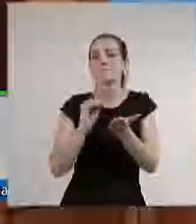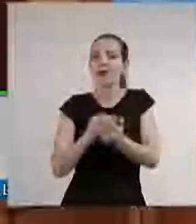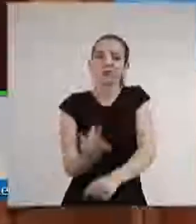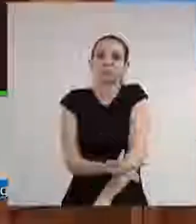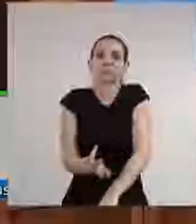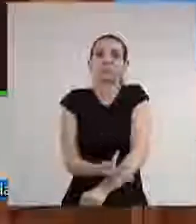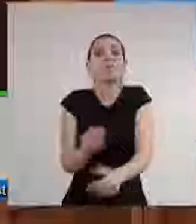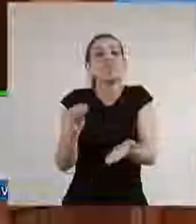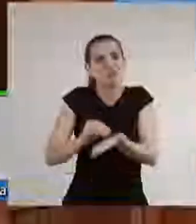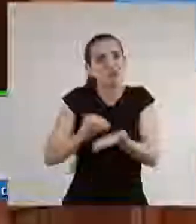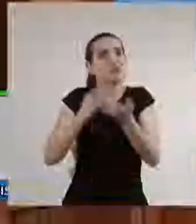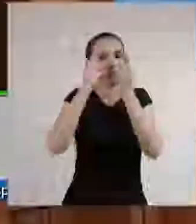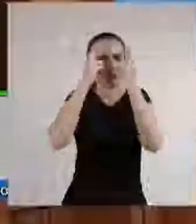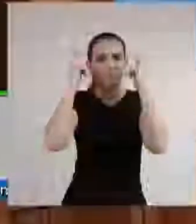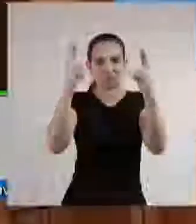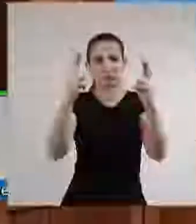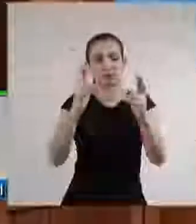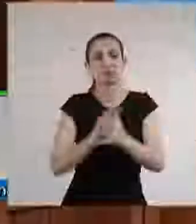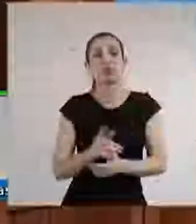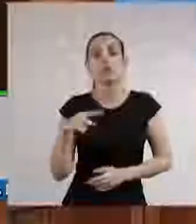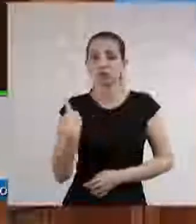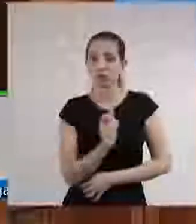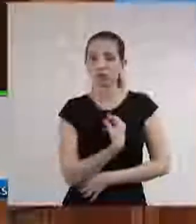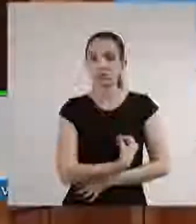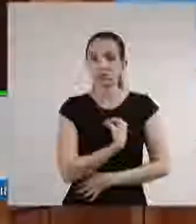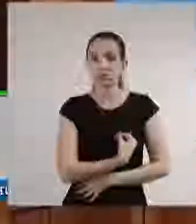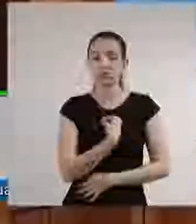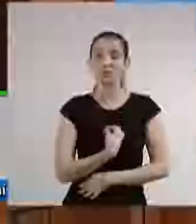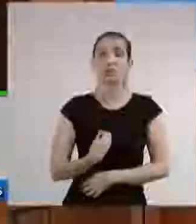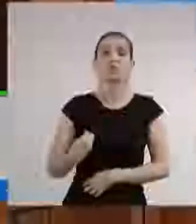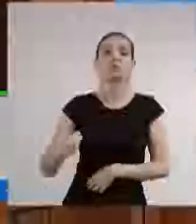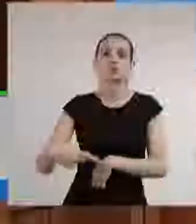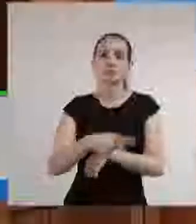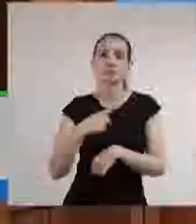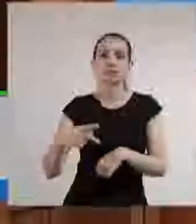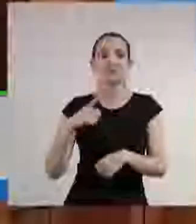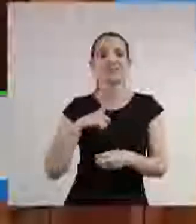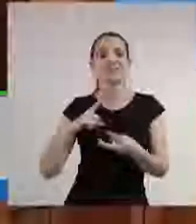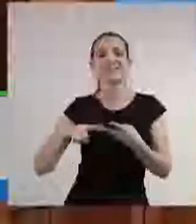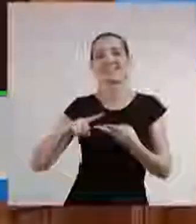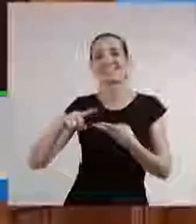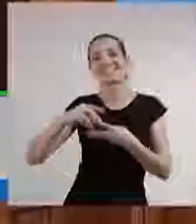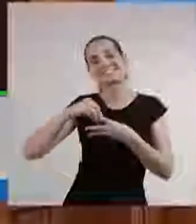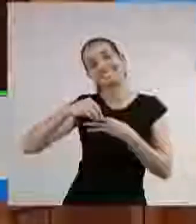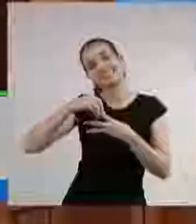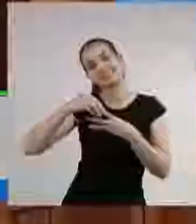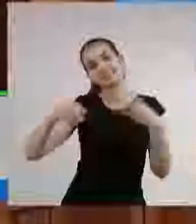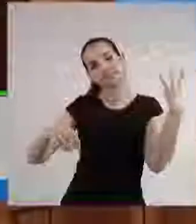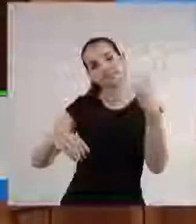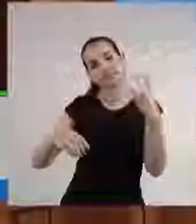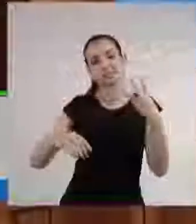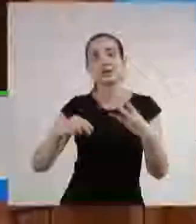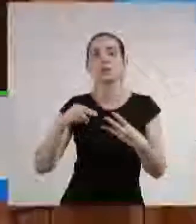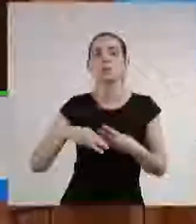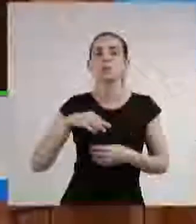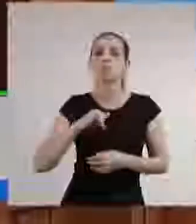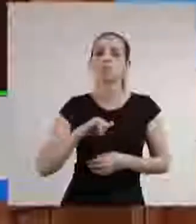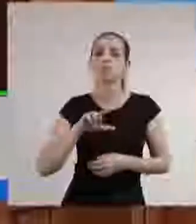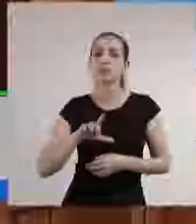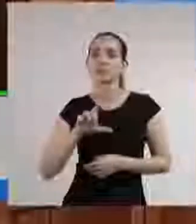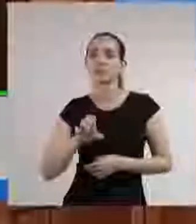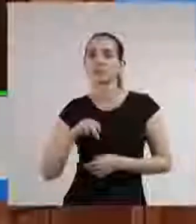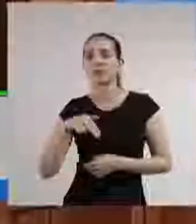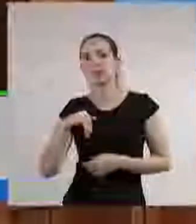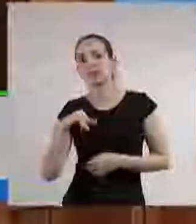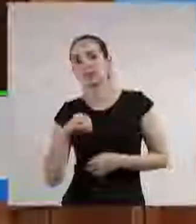em um país e no terceiro milênio, né, e nós não podemos admitir a possibilidade